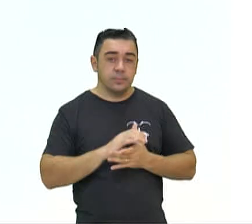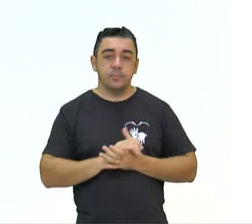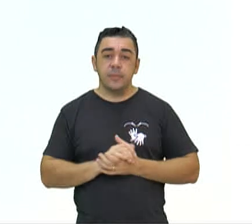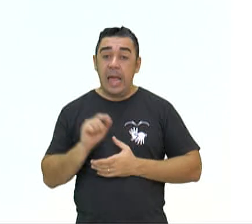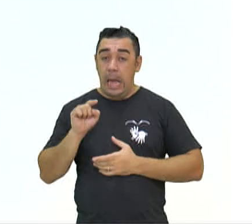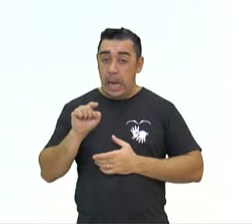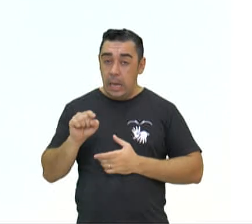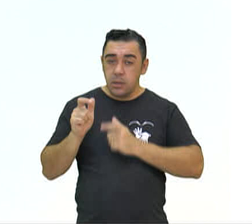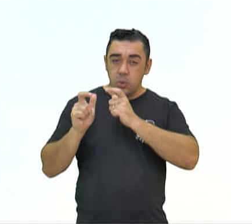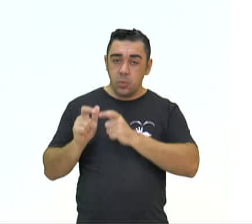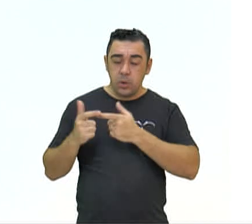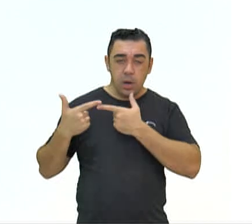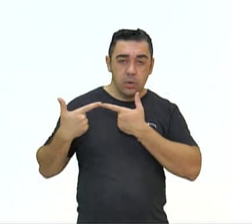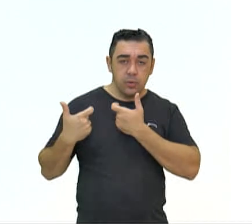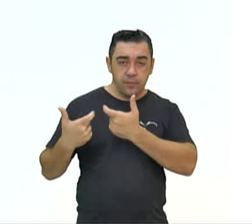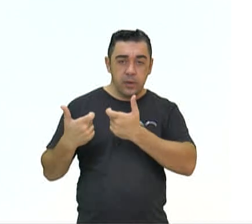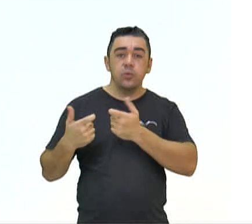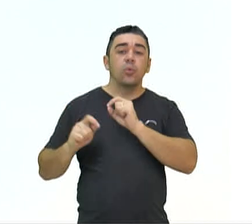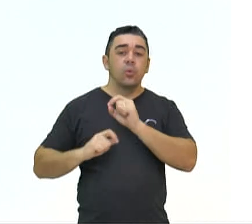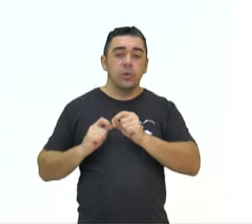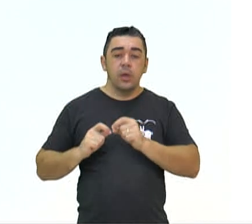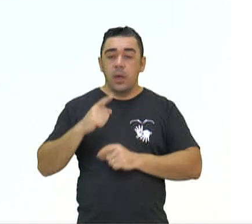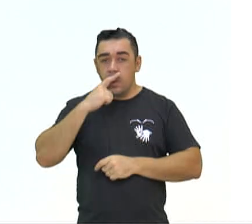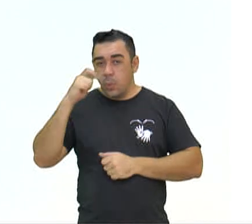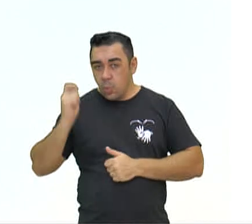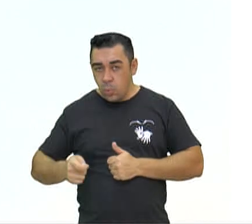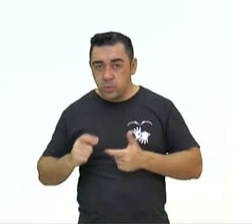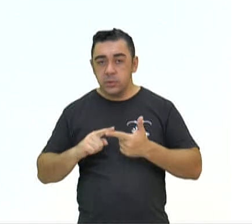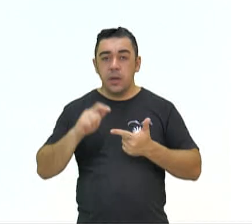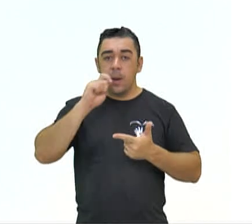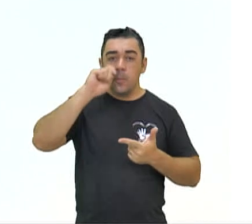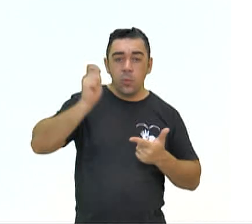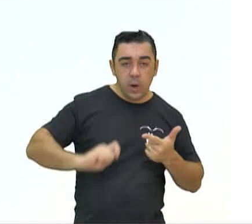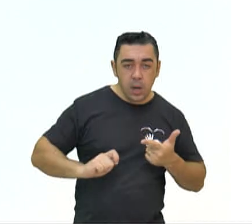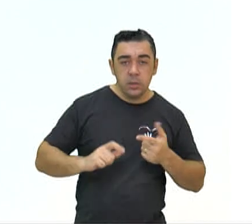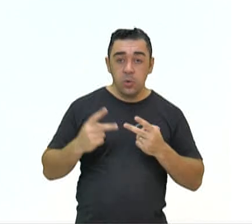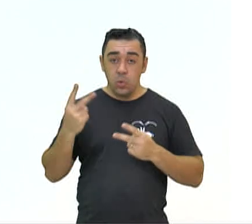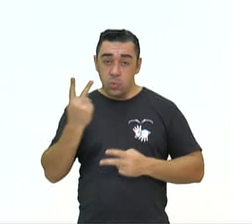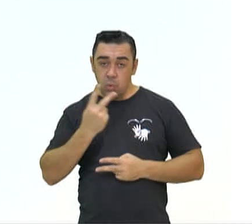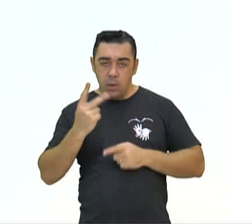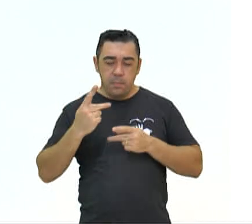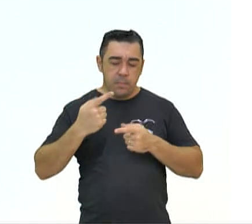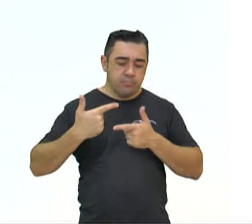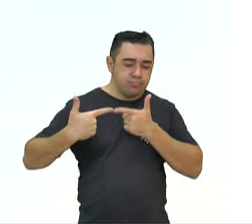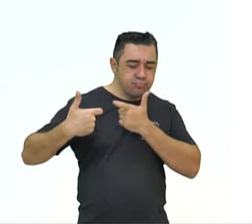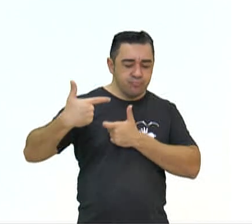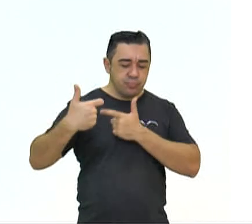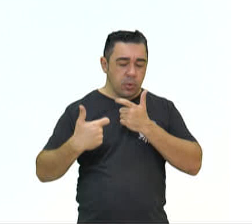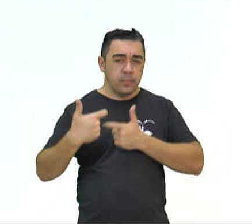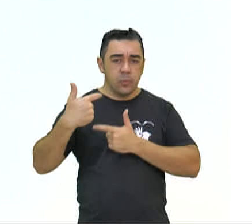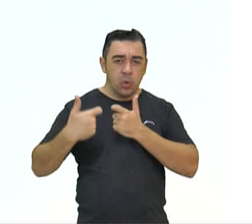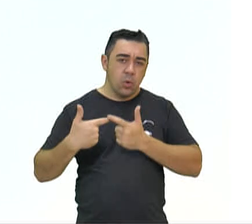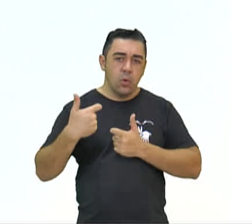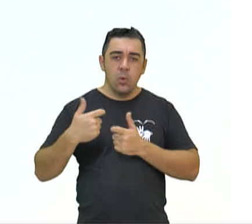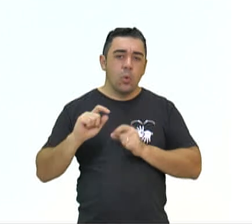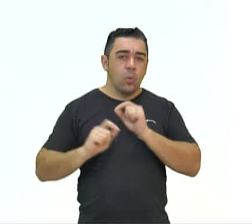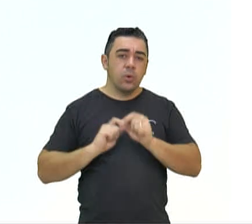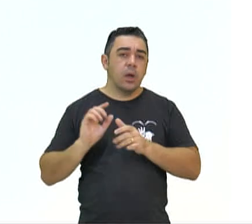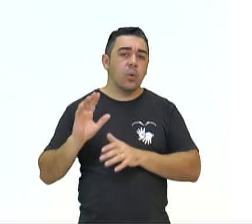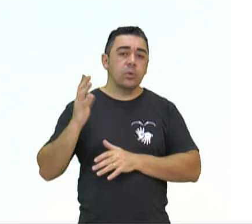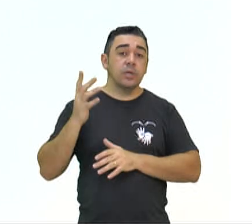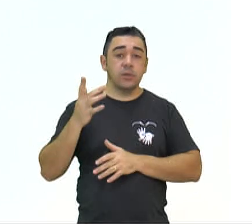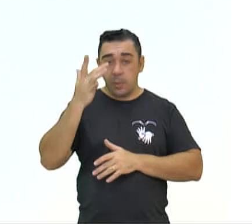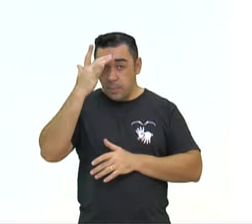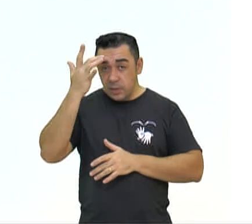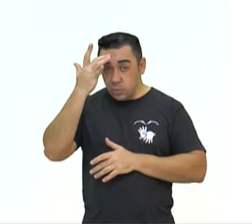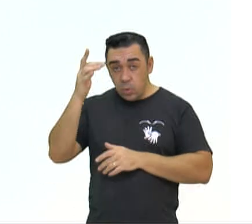de conflito entre a Rússia e a Ucrânia e demais países do Cáucaso. O conflito entre os países provocou o quê? O êxodo da